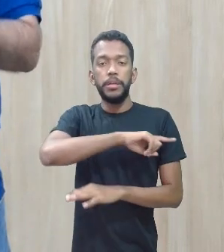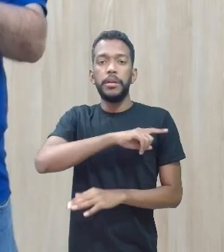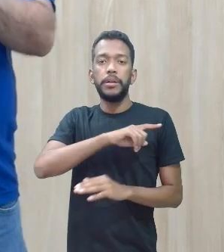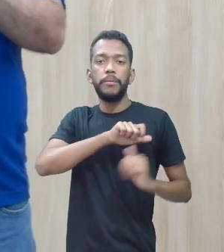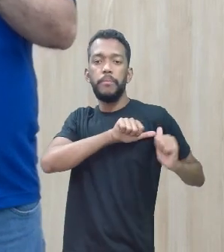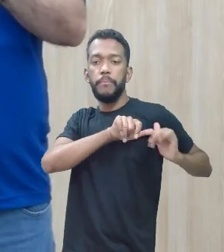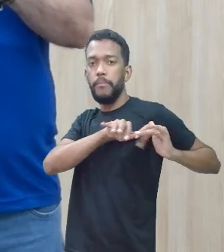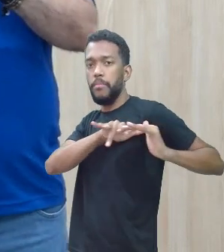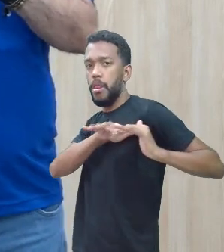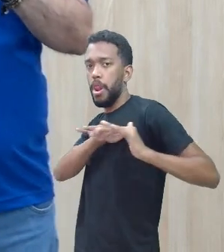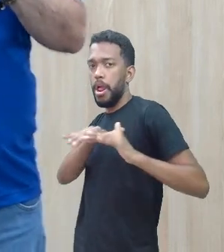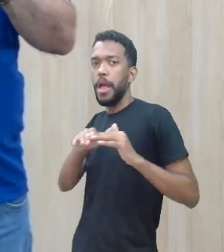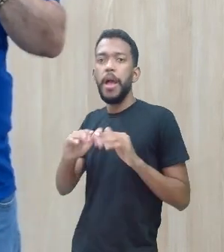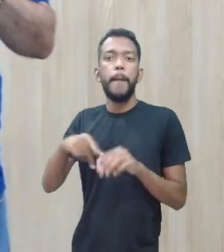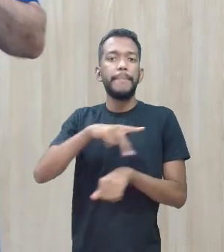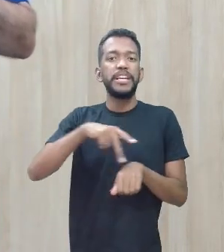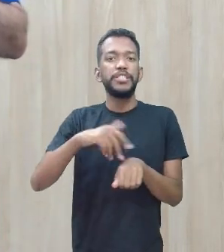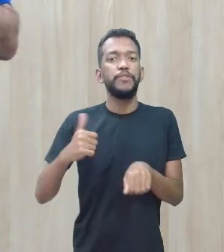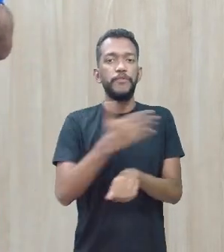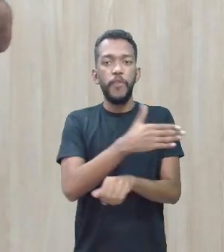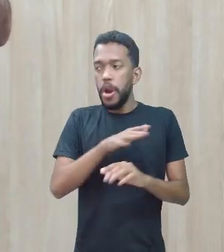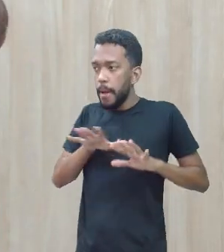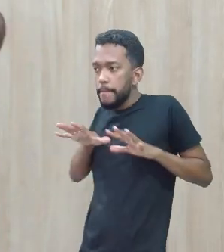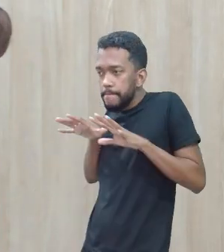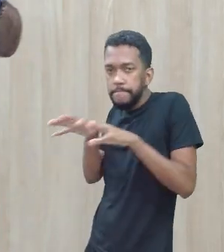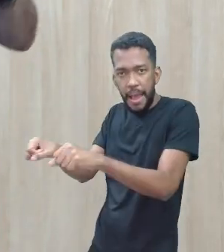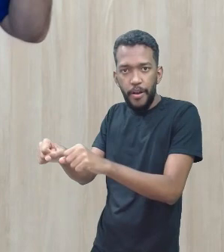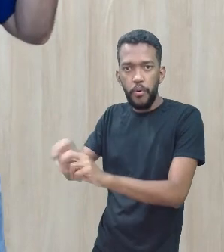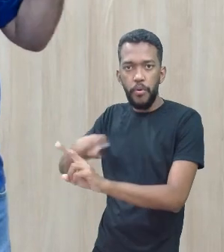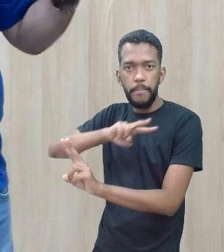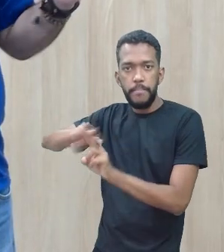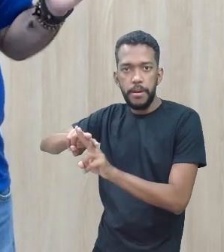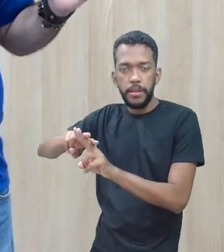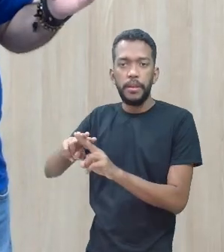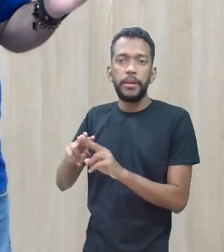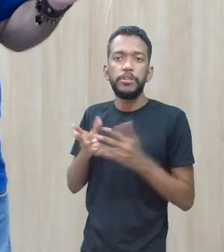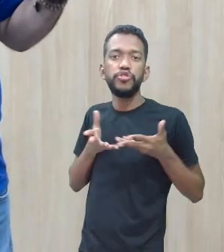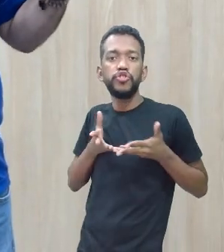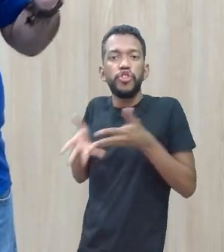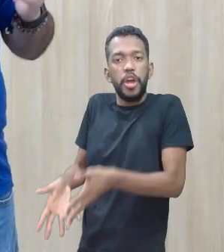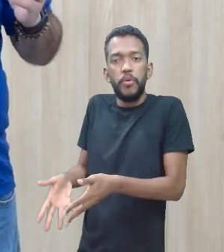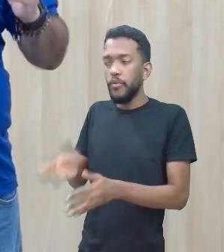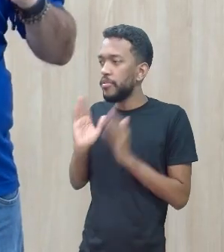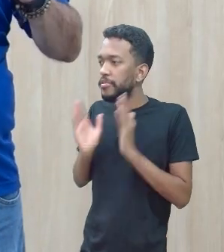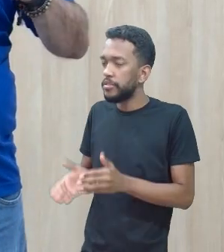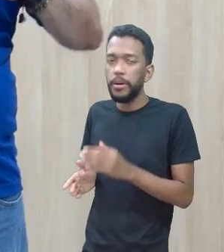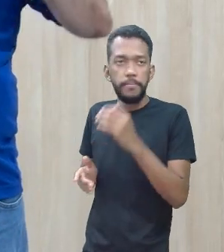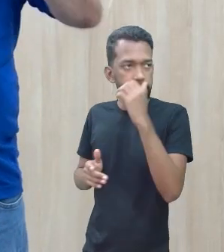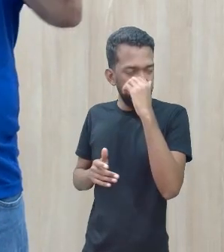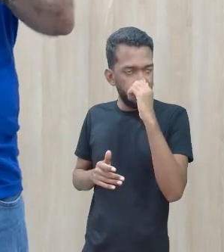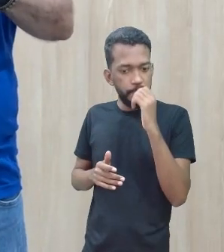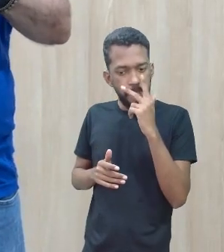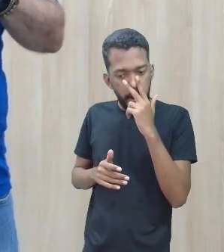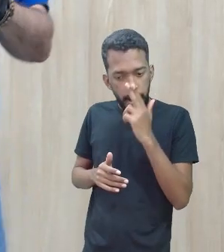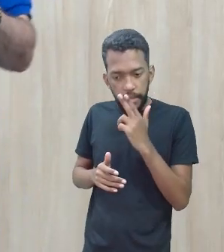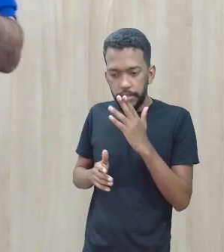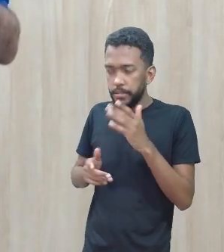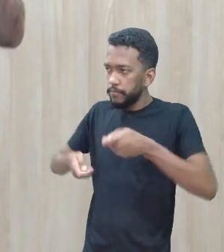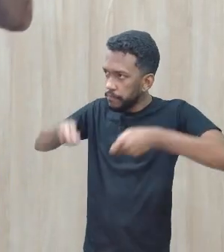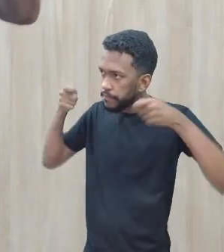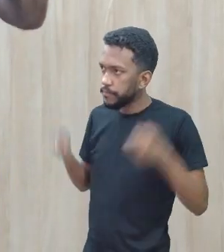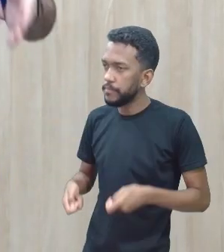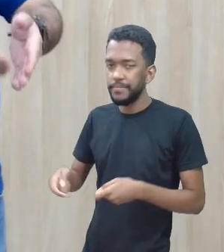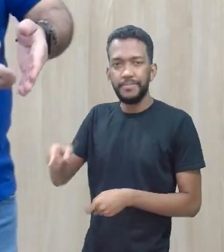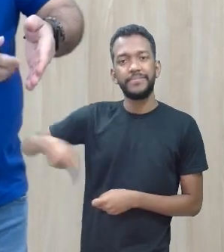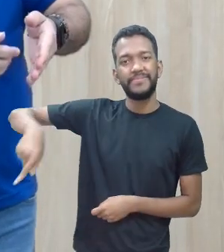capturado por um povo estrangeiro que chega aqui e passa a impor